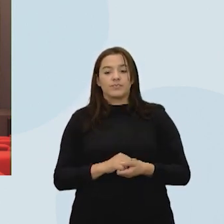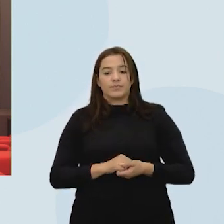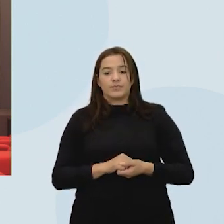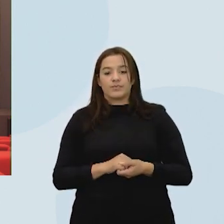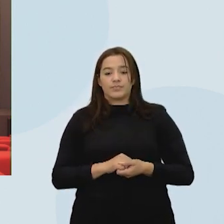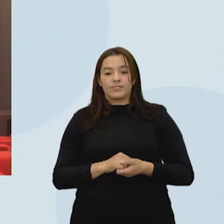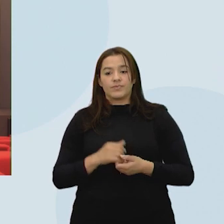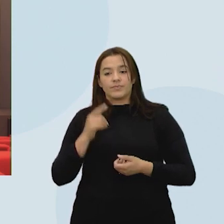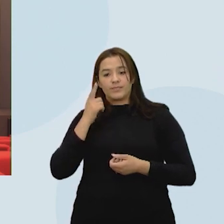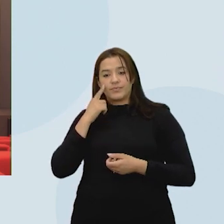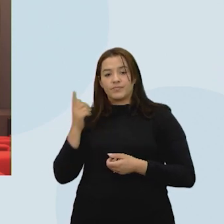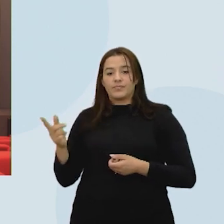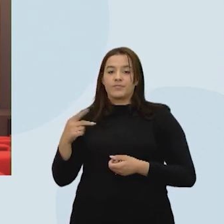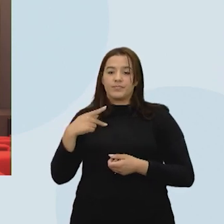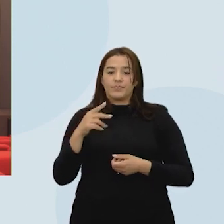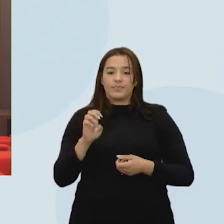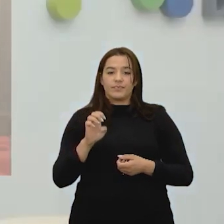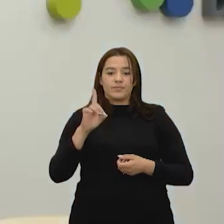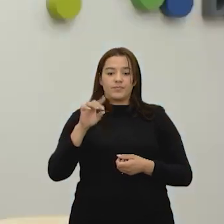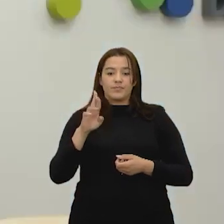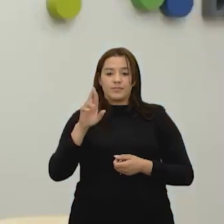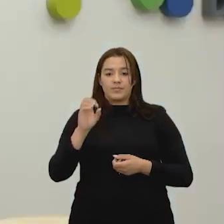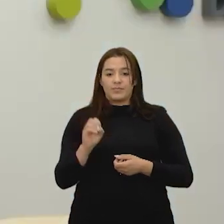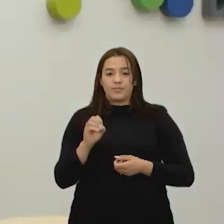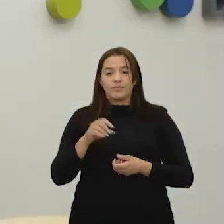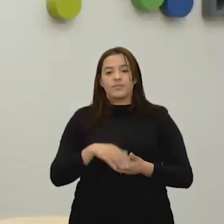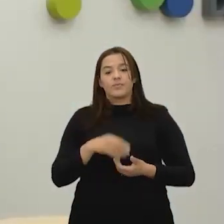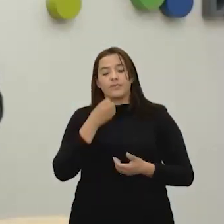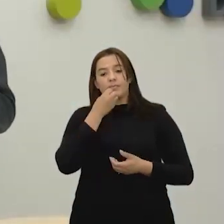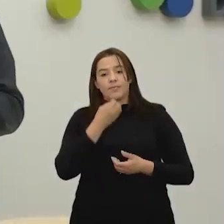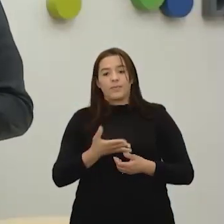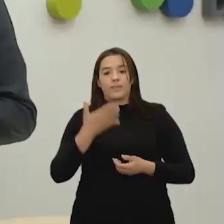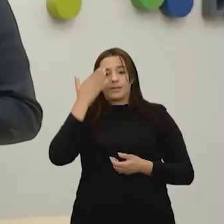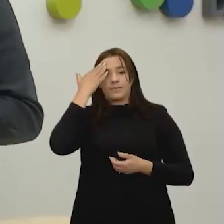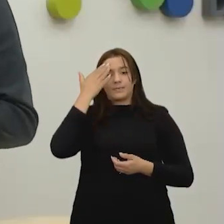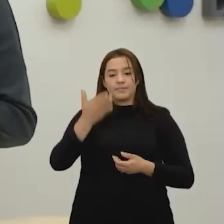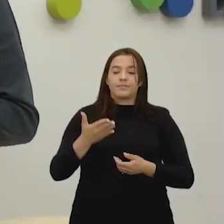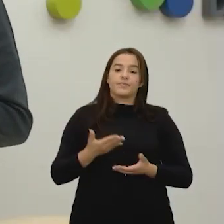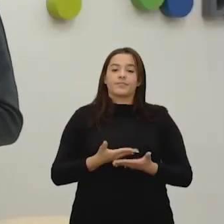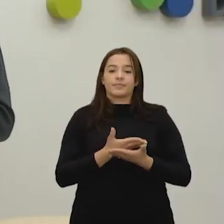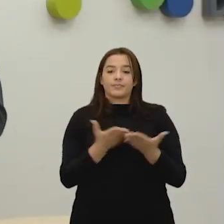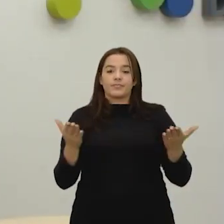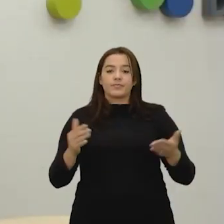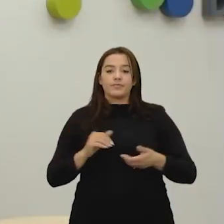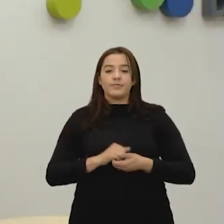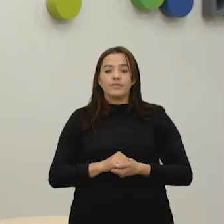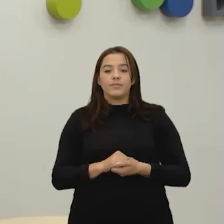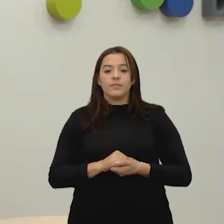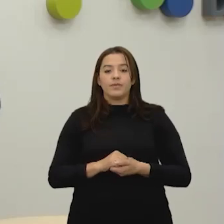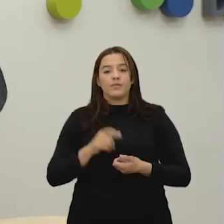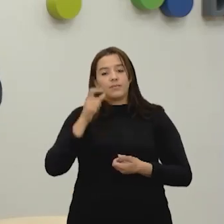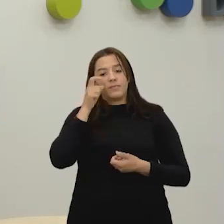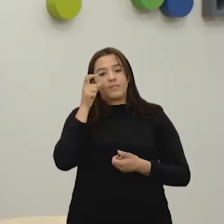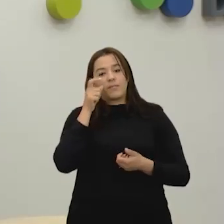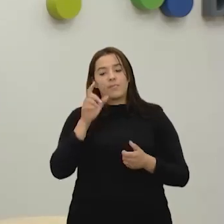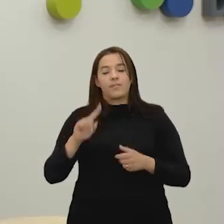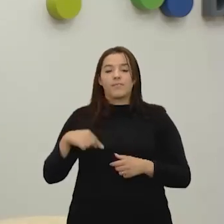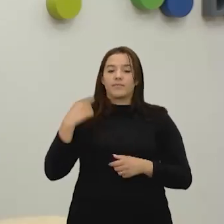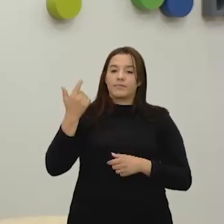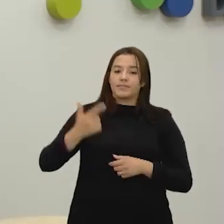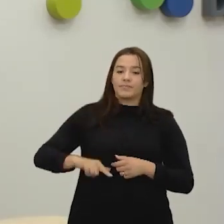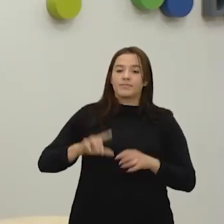Machuca. Pedro Machuca, né? Que é um filme chileno. Queria agradecer aqui a audiência de vocês e